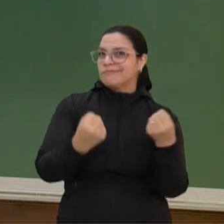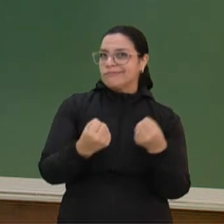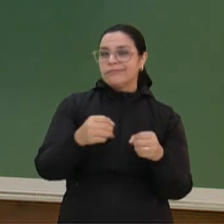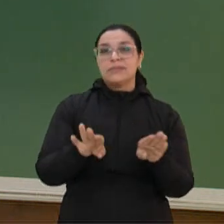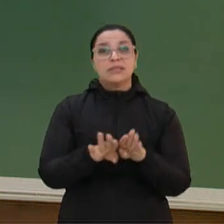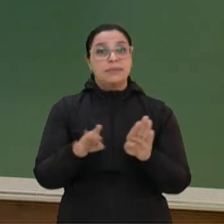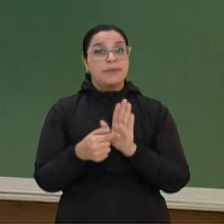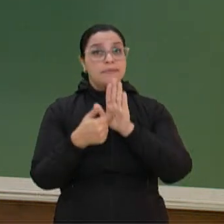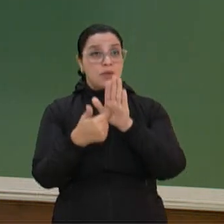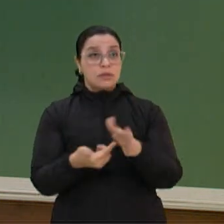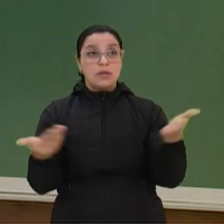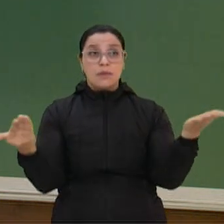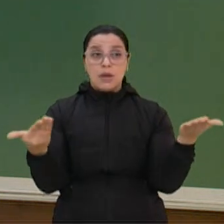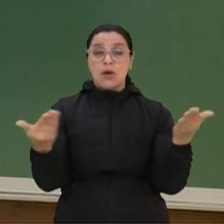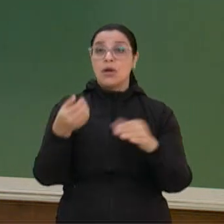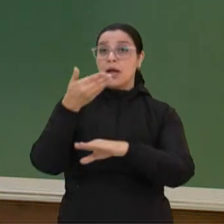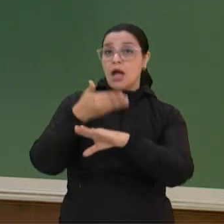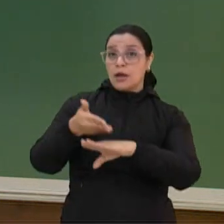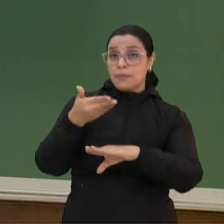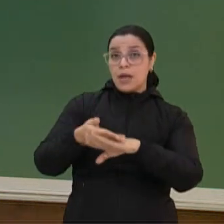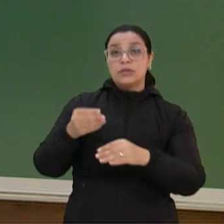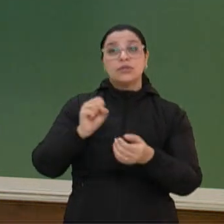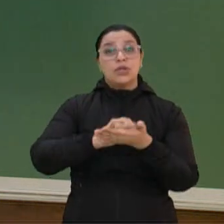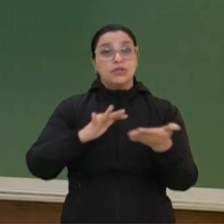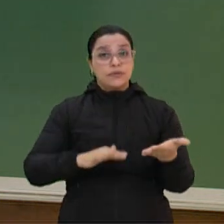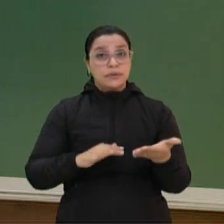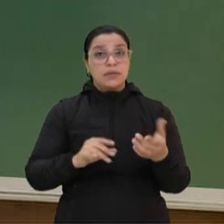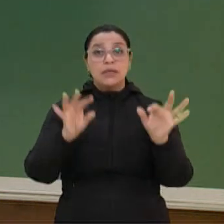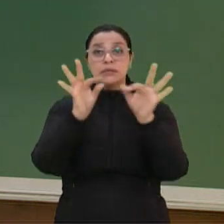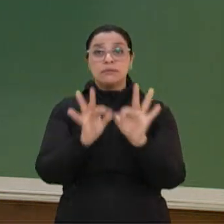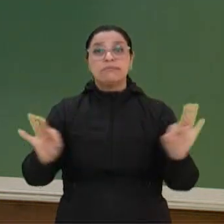Também destacamos por meio de exercício as orações